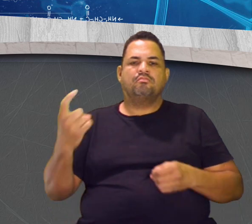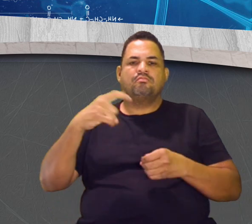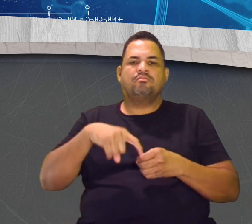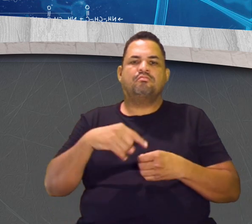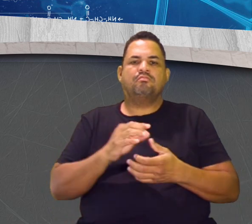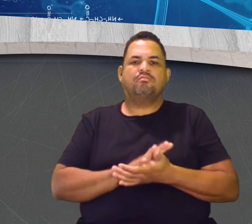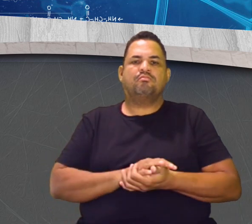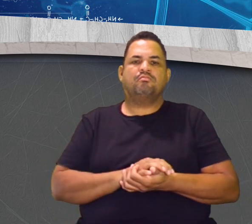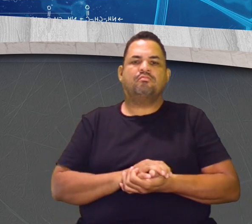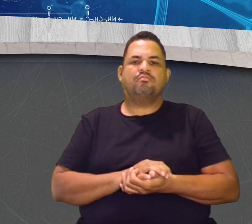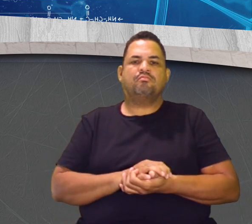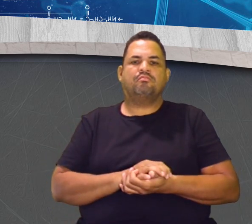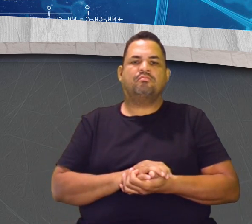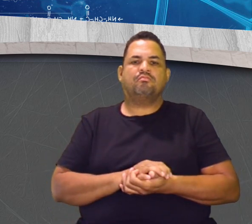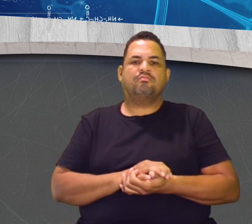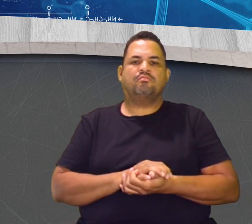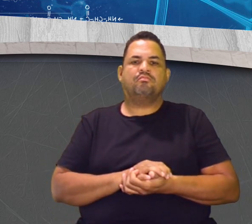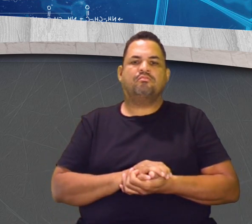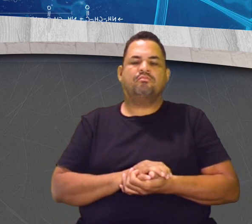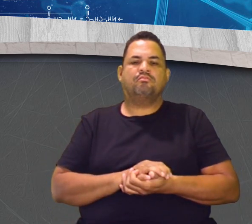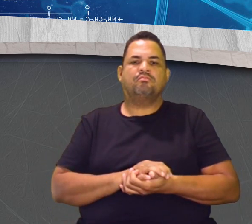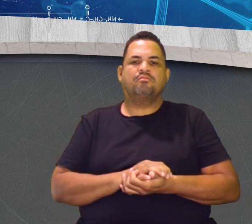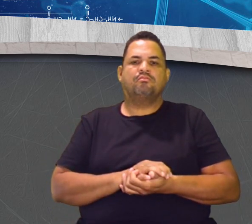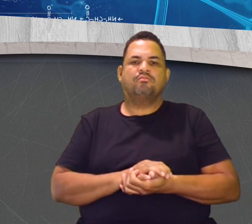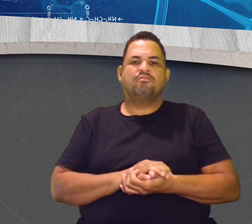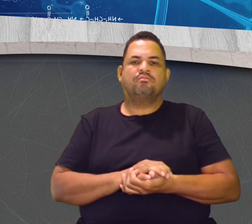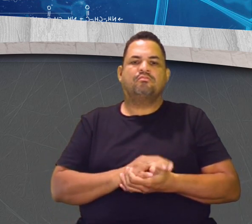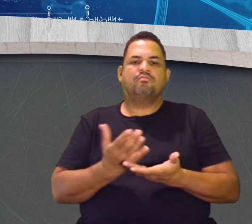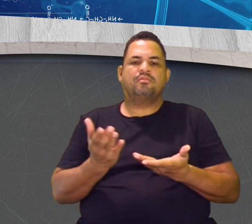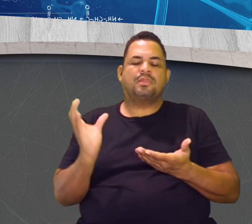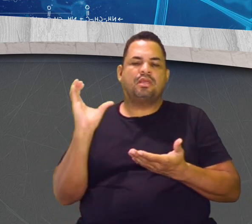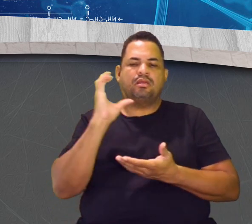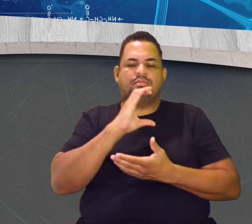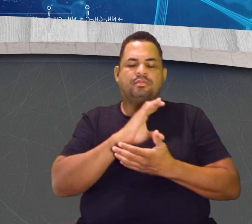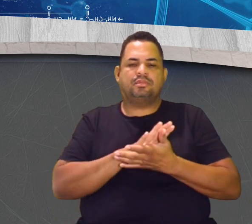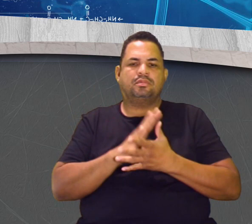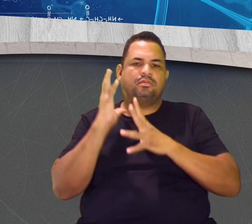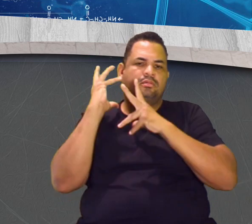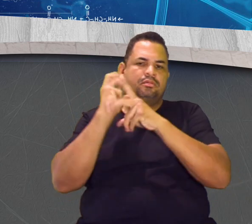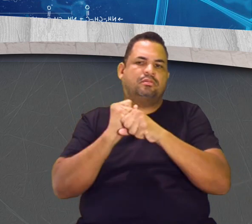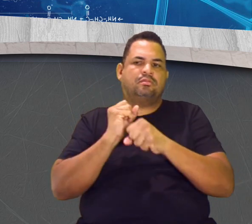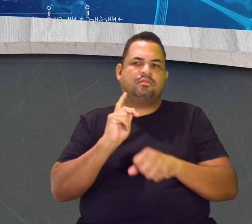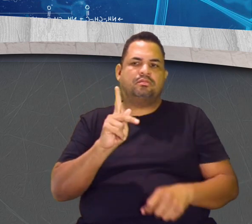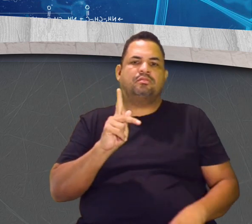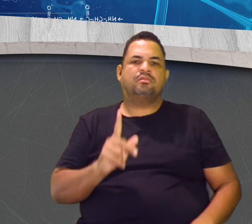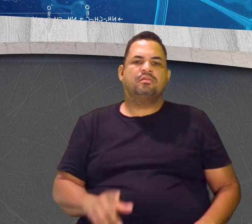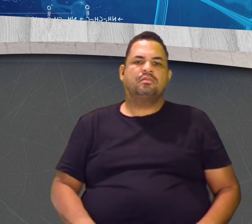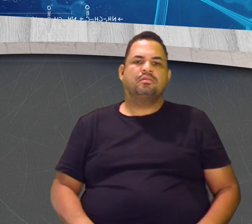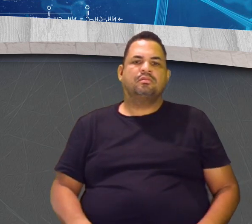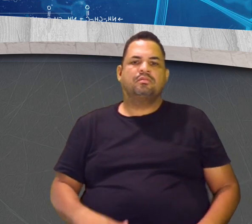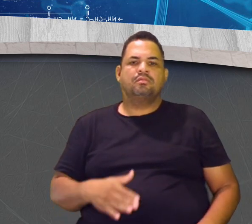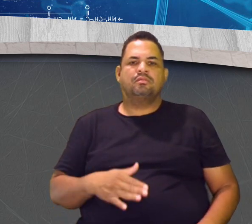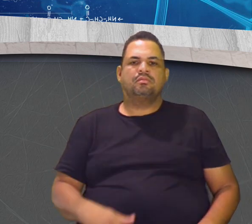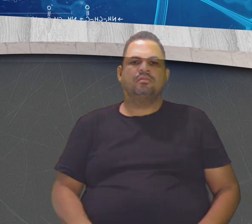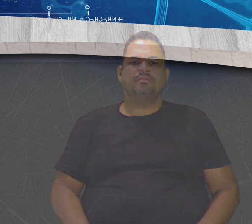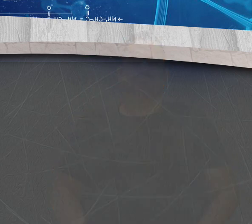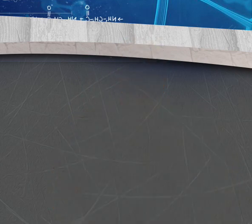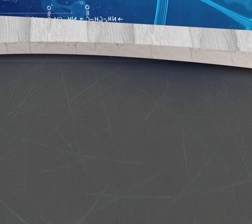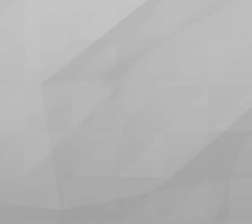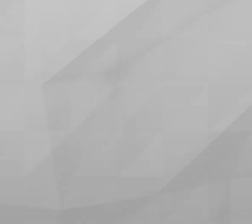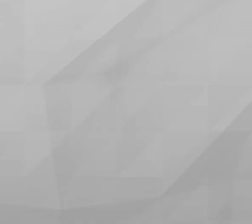já já para aquela breve revisão. Ok? Fica ligado aí, meu caro aluno.